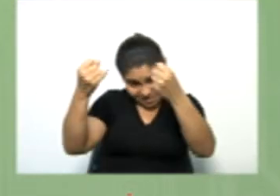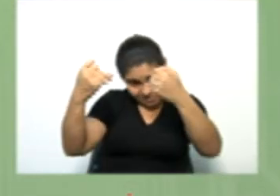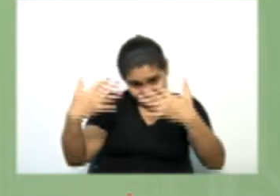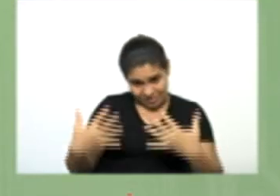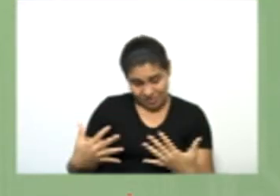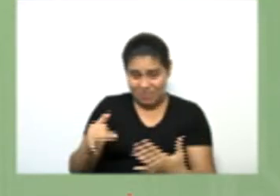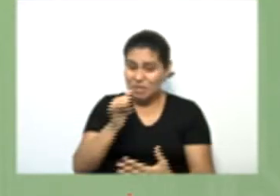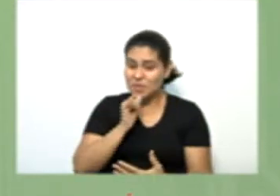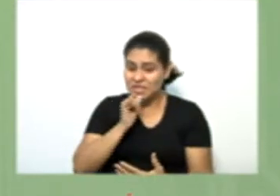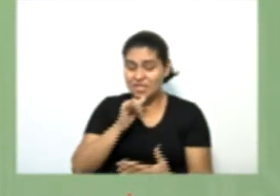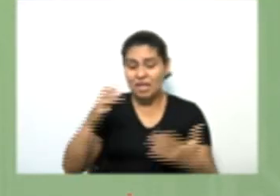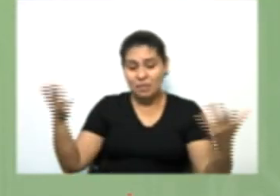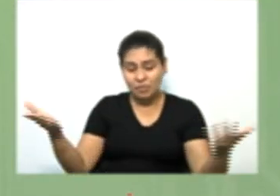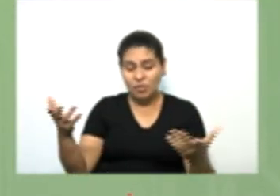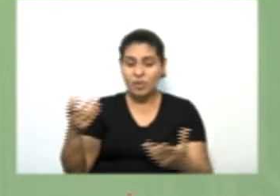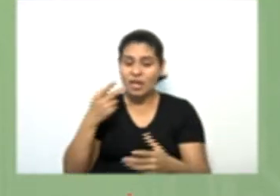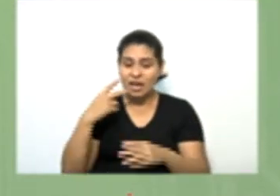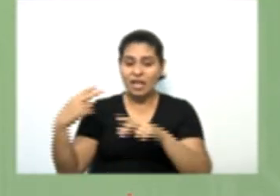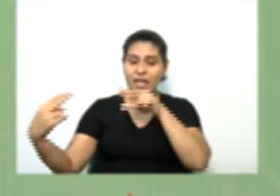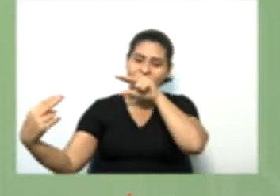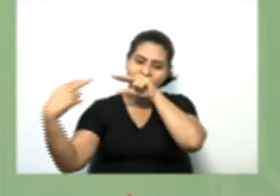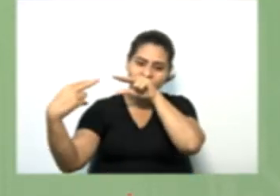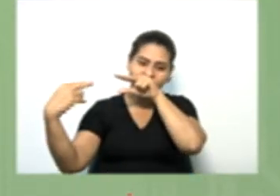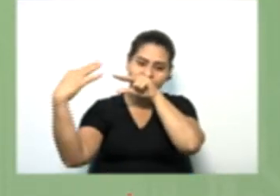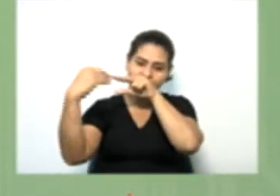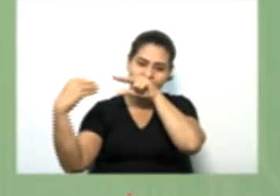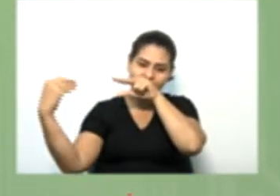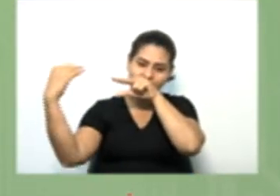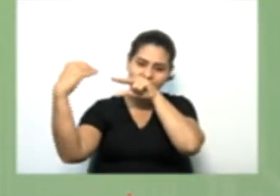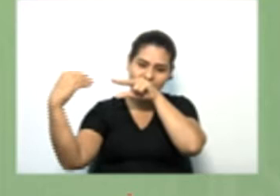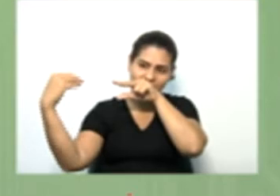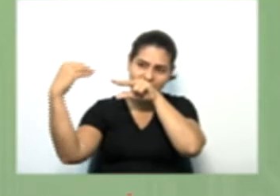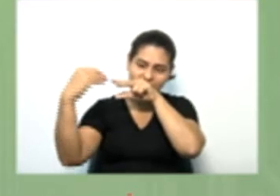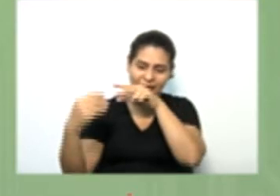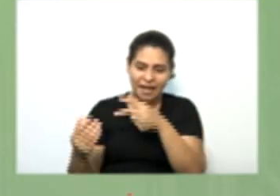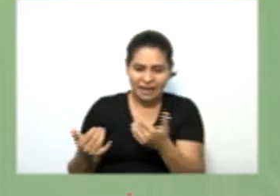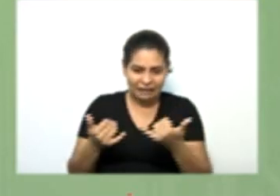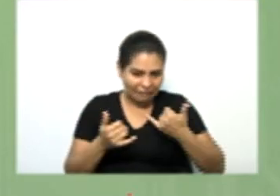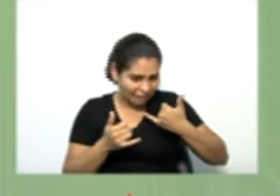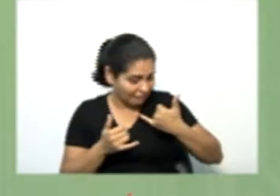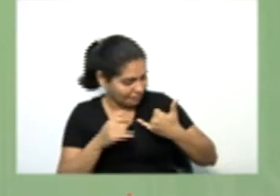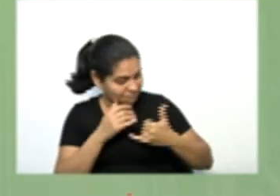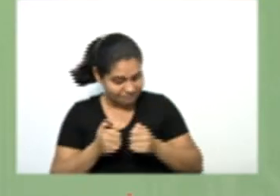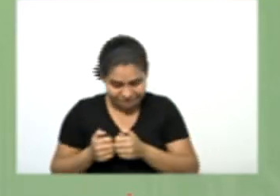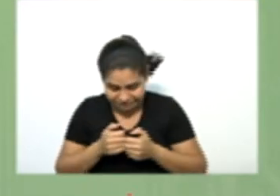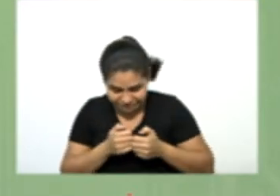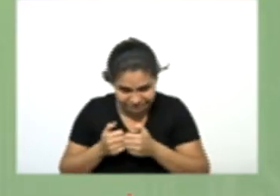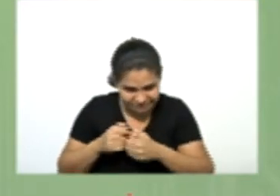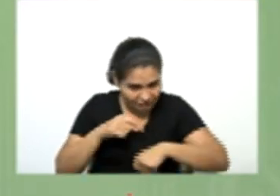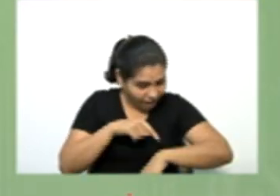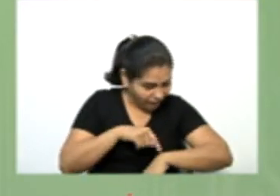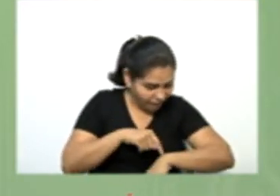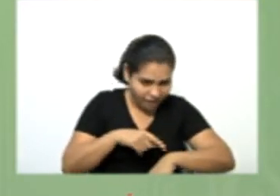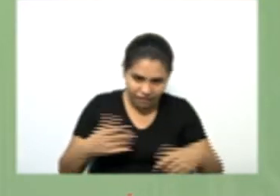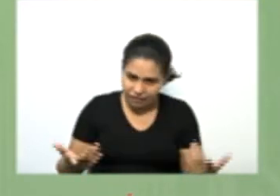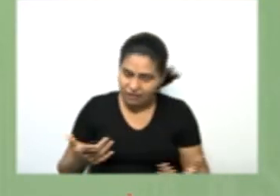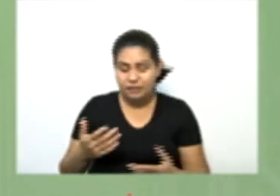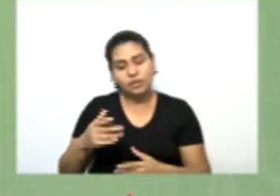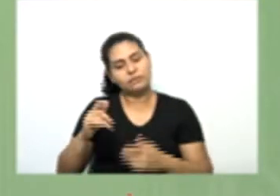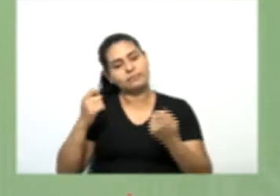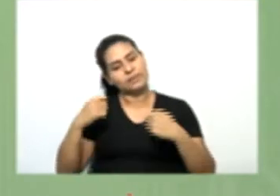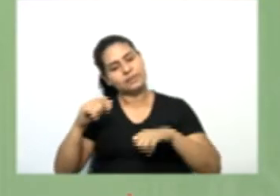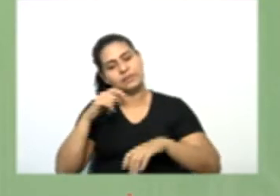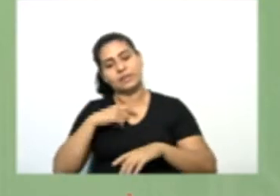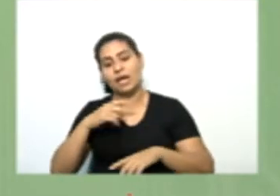né? Até exemplificou, eu falando com ele e ele lá, olhando o celular, olhando o relógio, nem dando atenção. Então isso são sinais